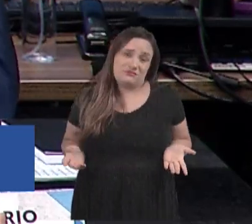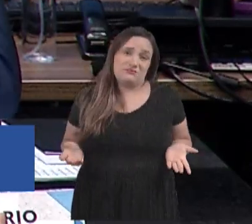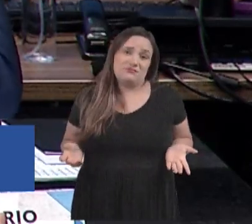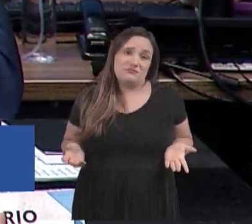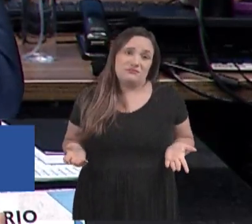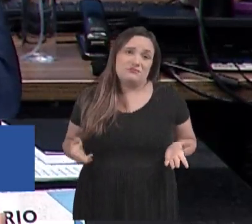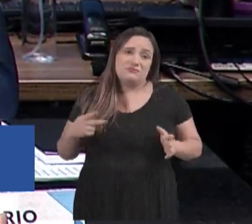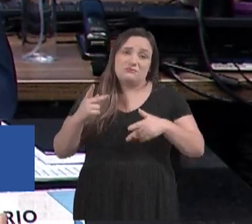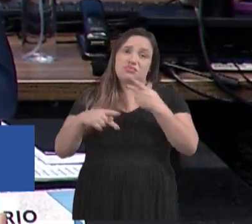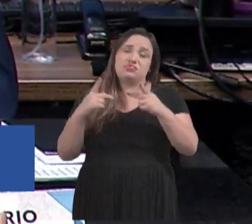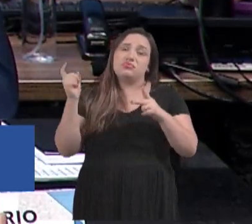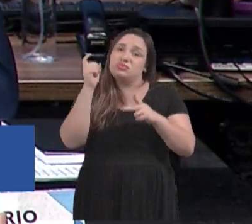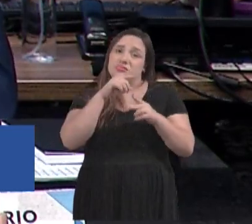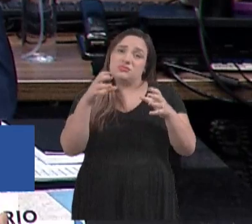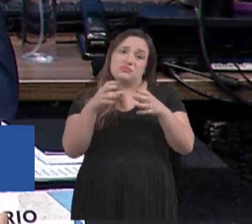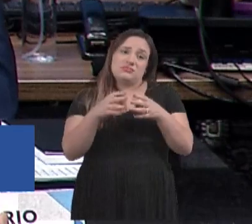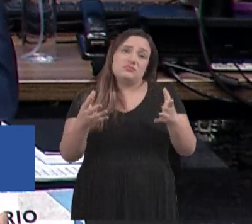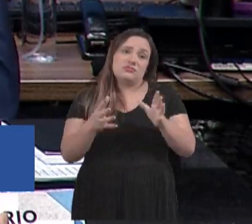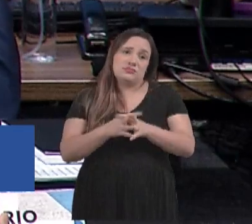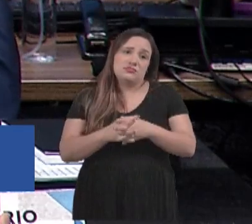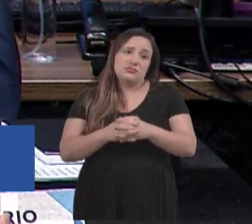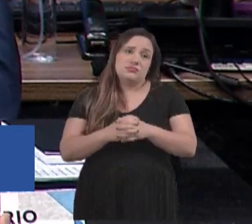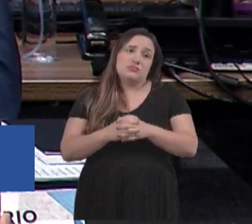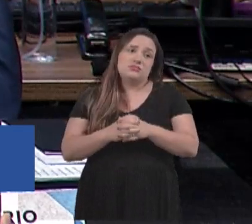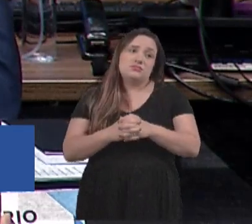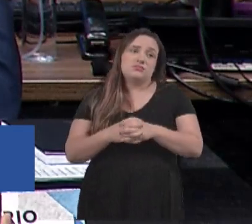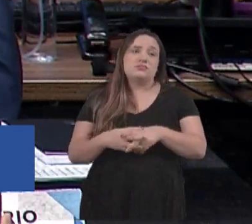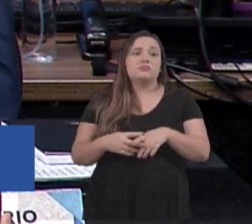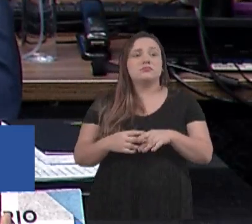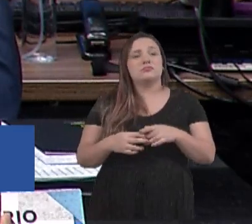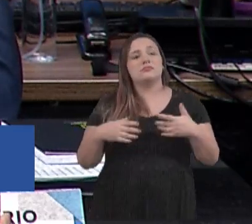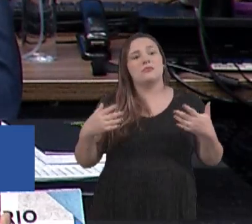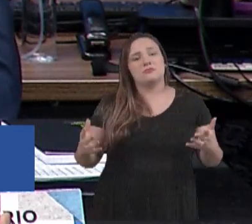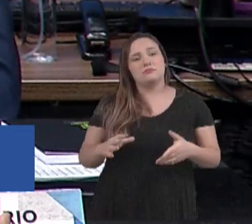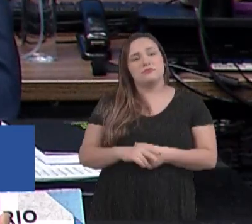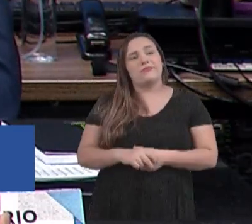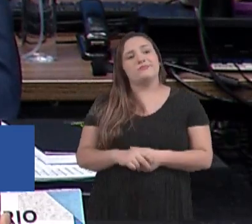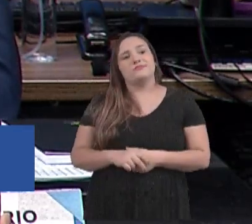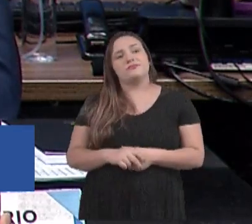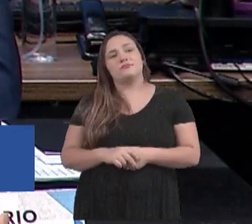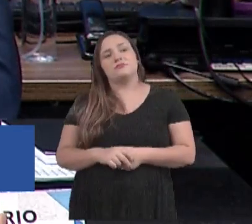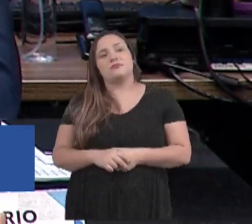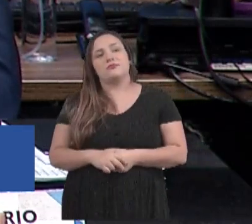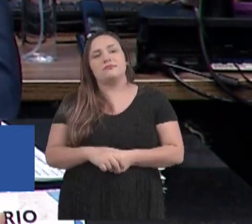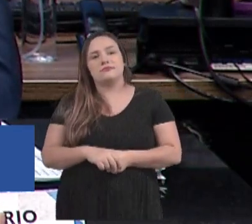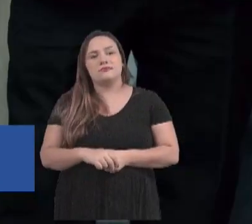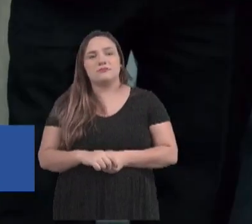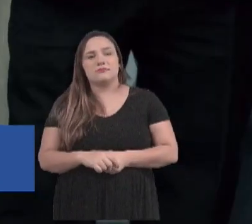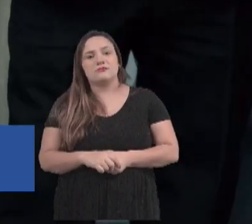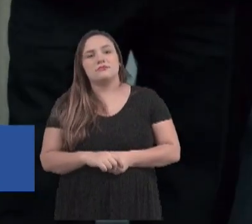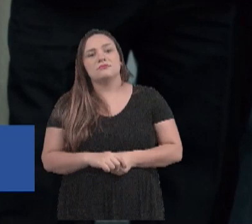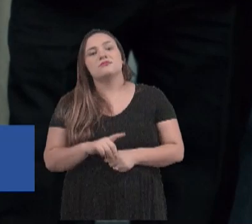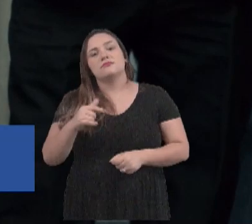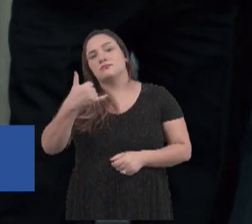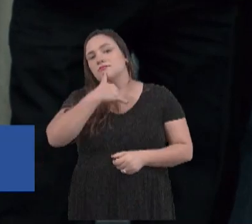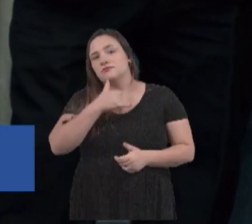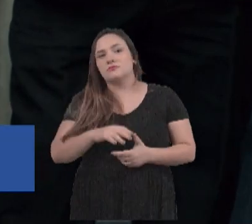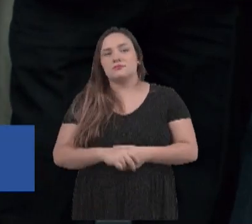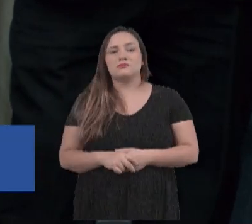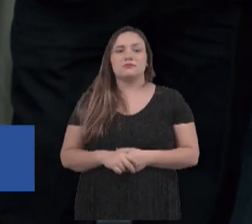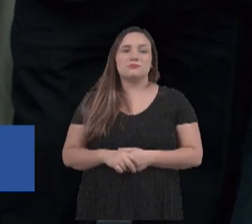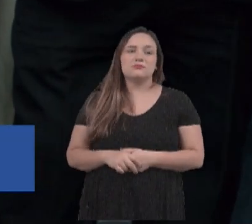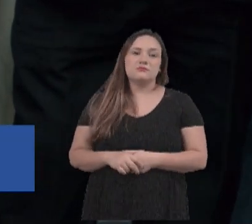conjunto de mentiras, né? Então, o que nós vimos aqui hoje é